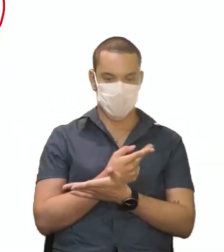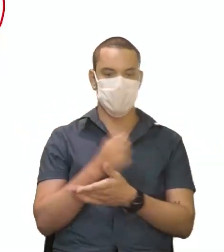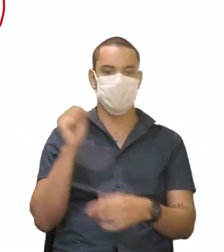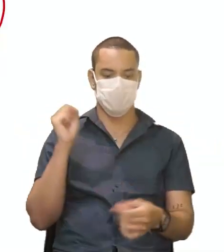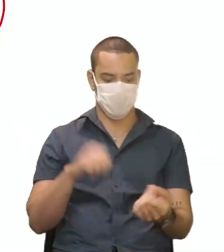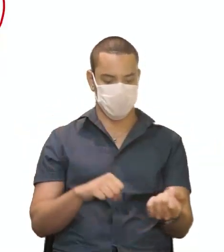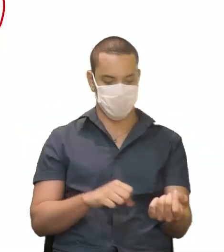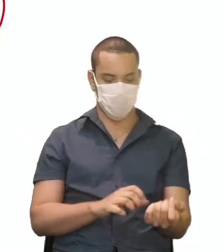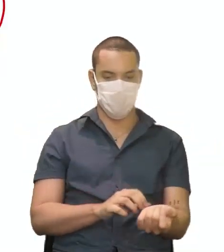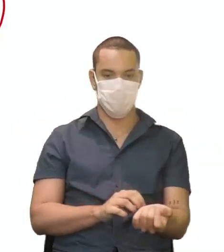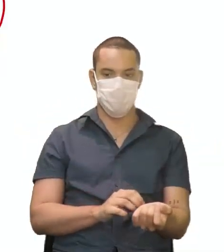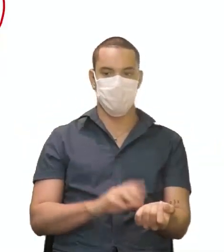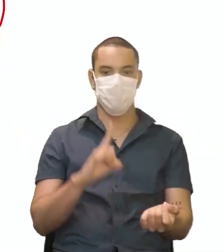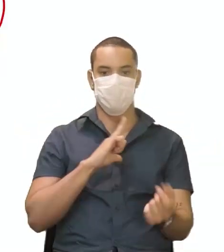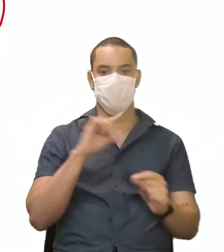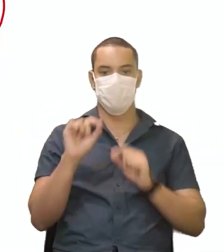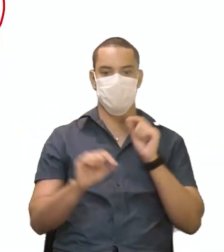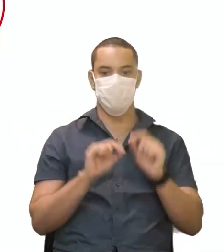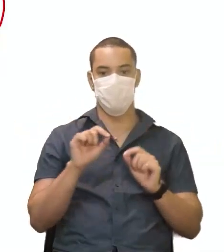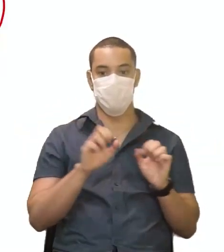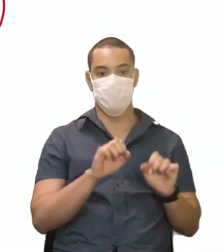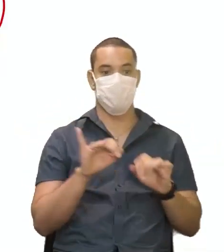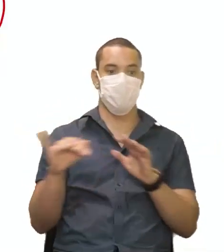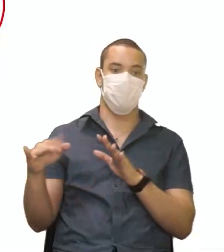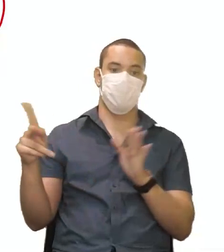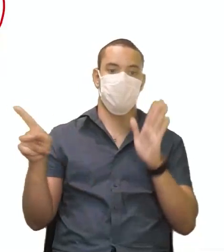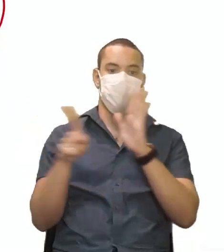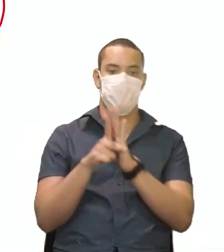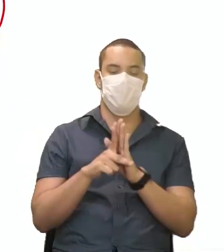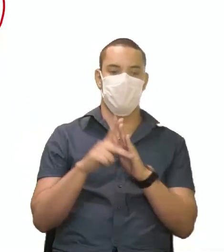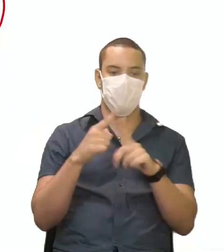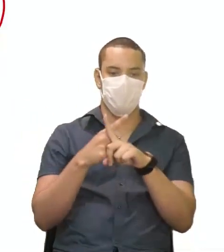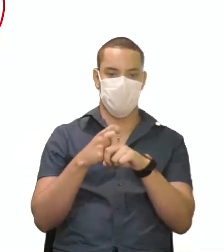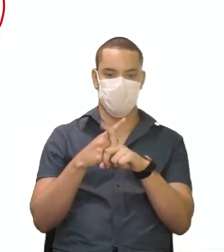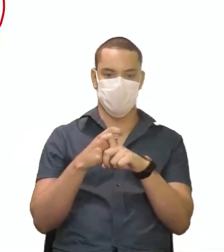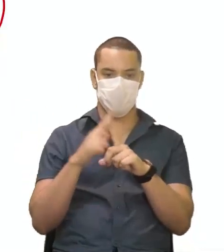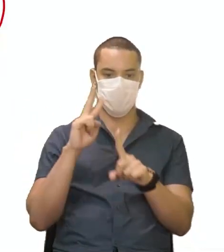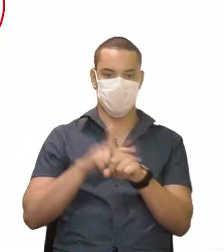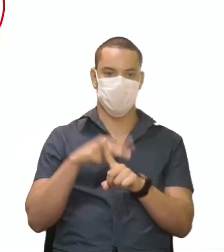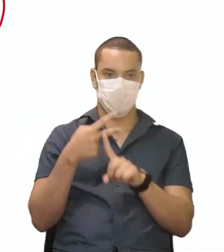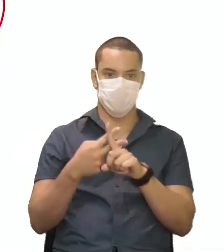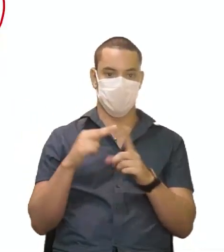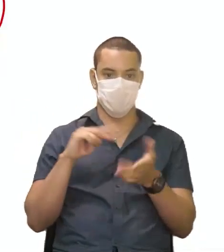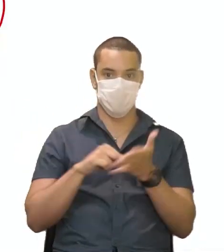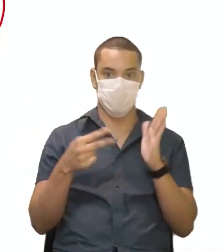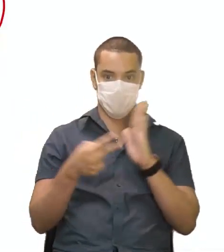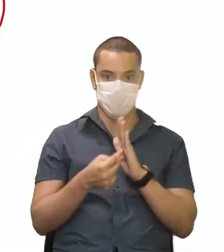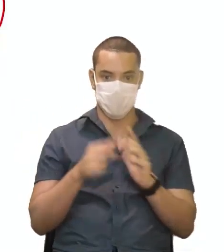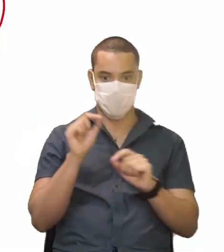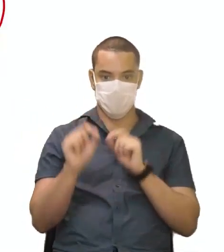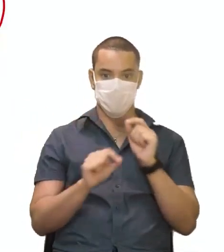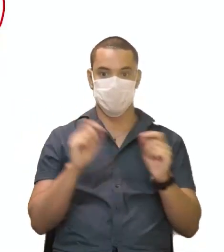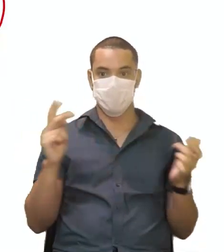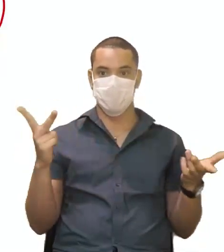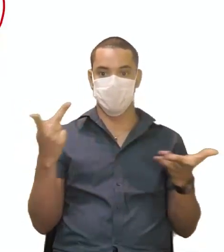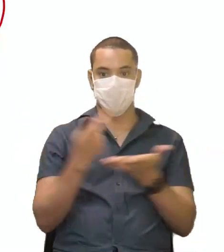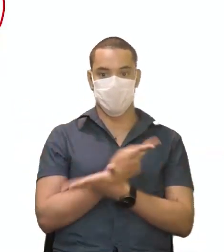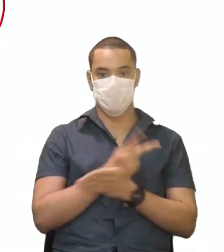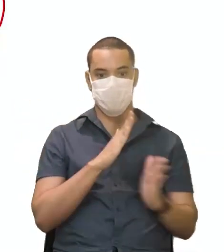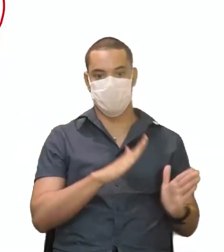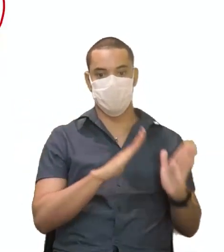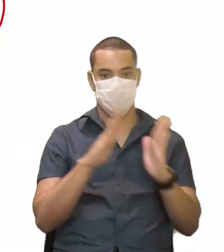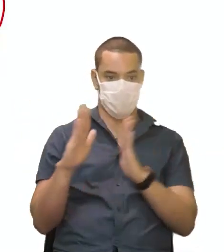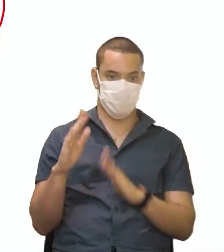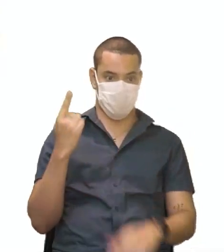pares de homólogos, havendo a migração polar dos cromossomos duplicados. Separação dos homólogos na